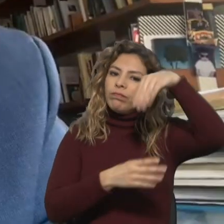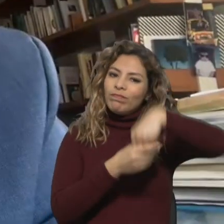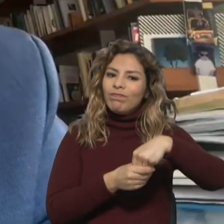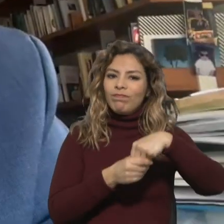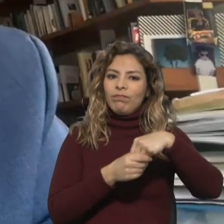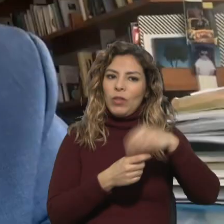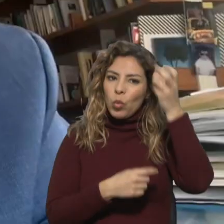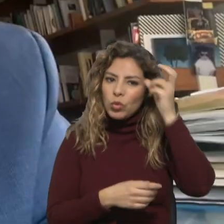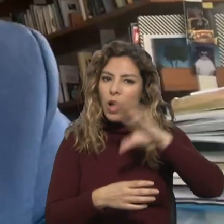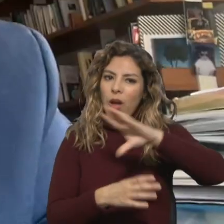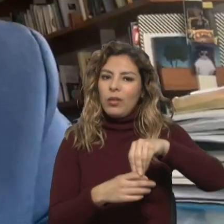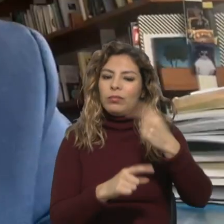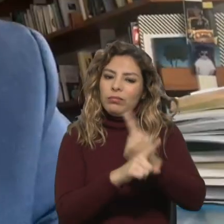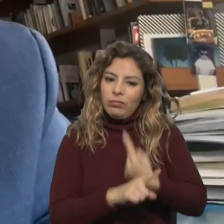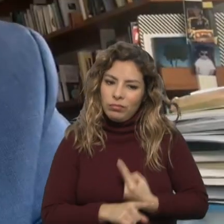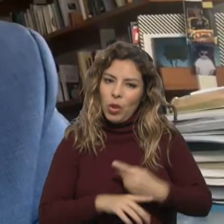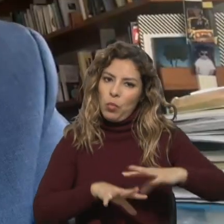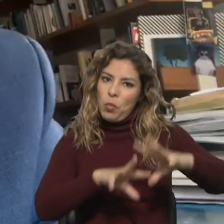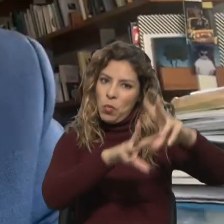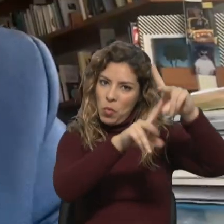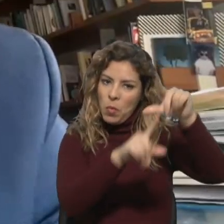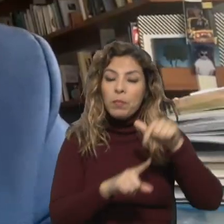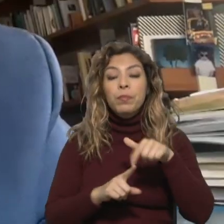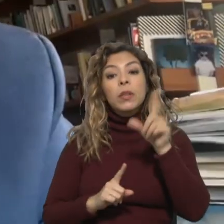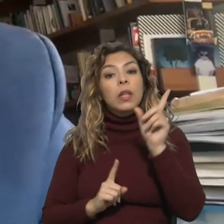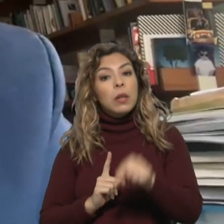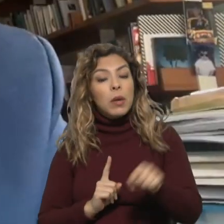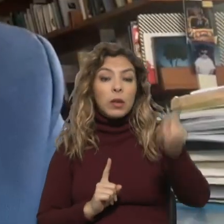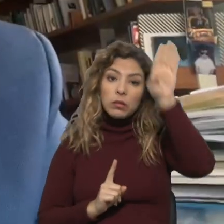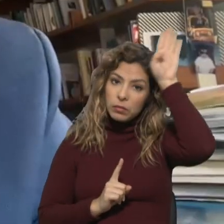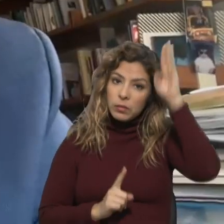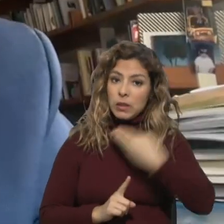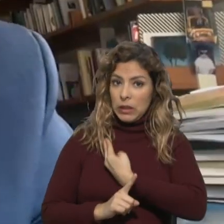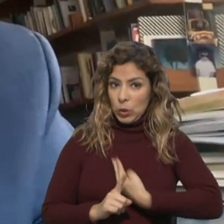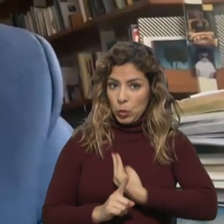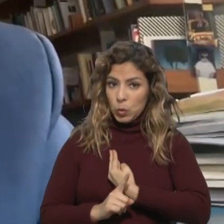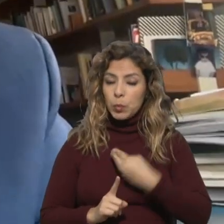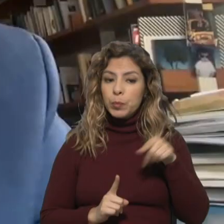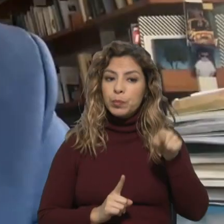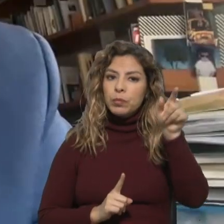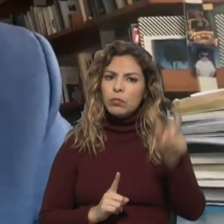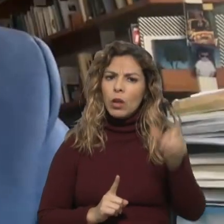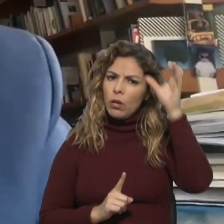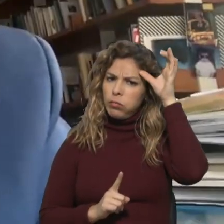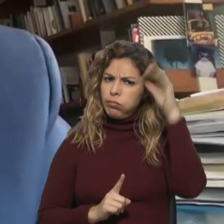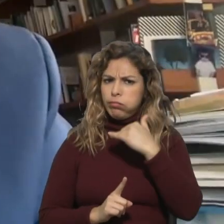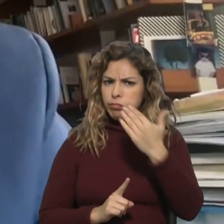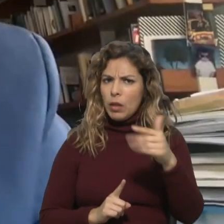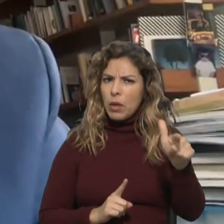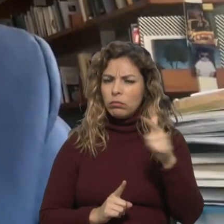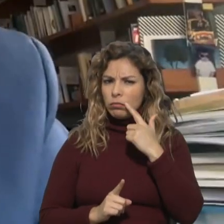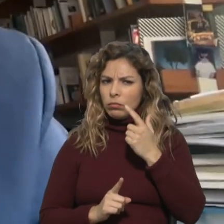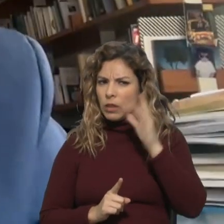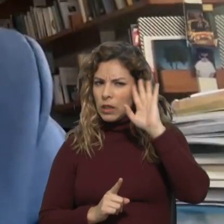menos radicais. E também, digamos, o Papa Francisco é um Papa muito inteligente e até estratega, em